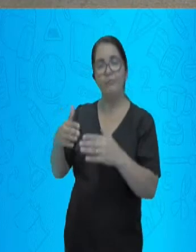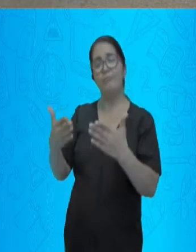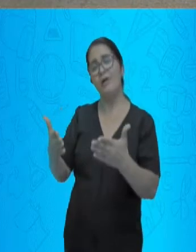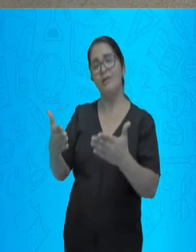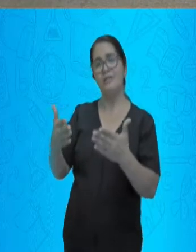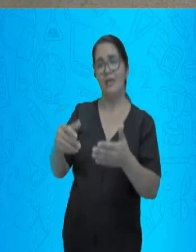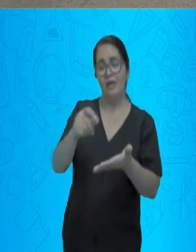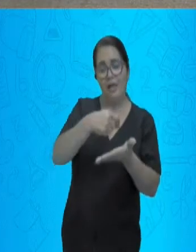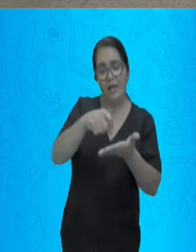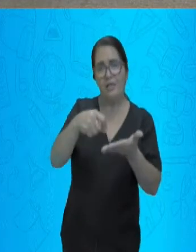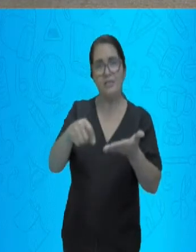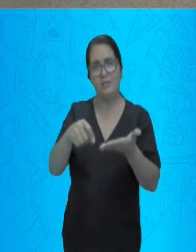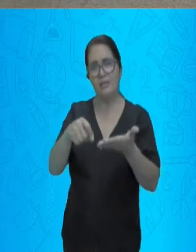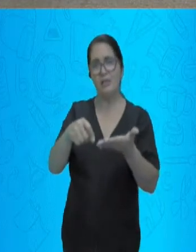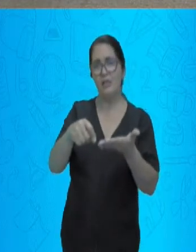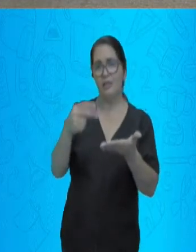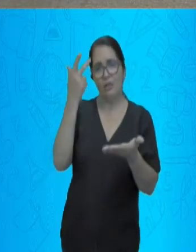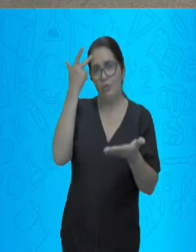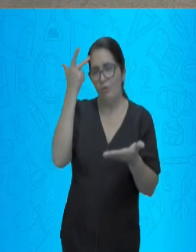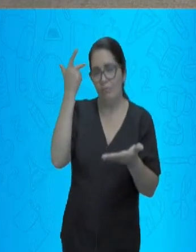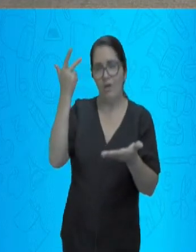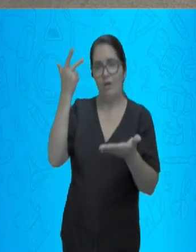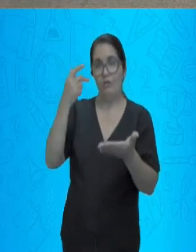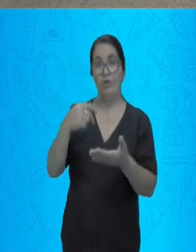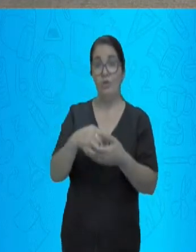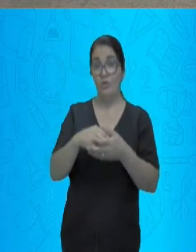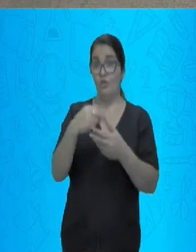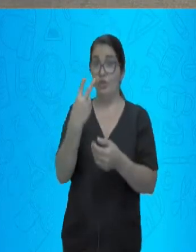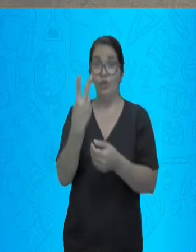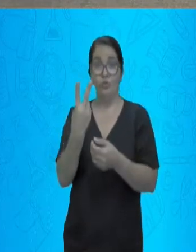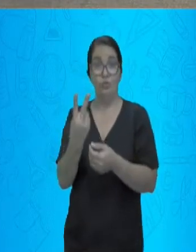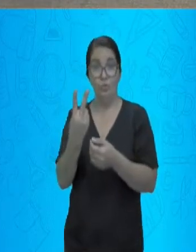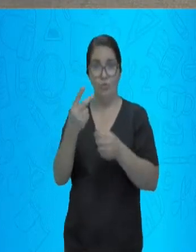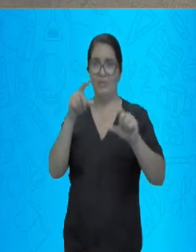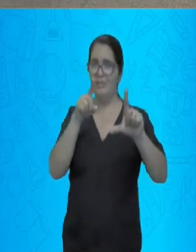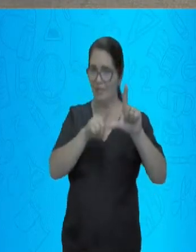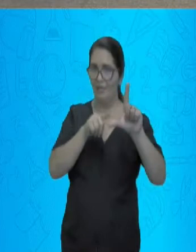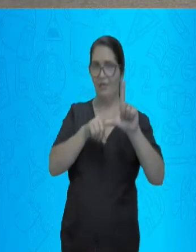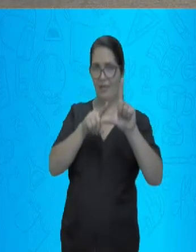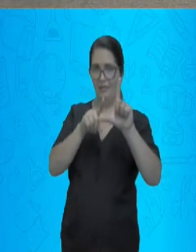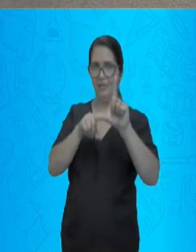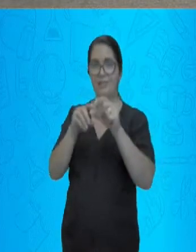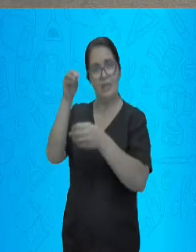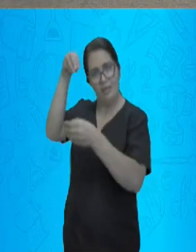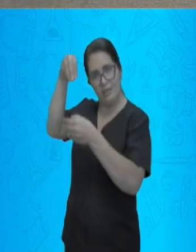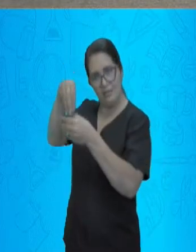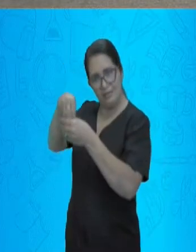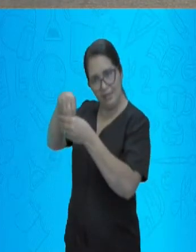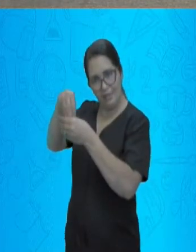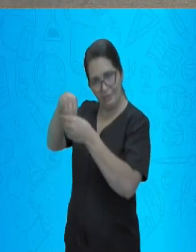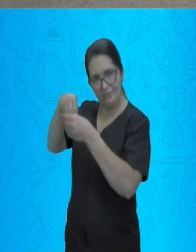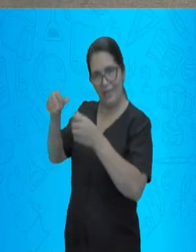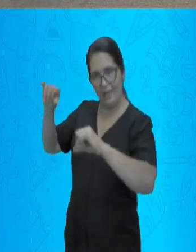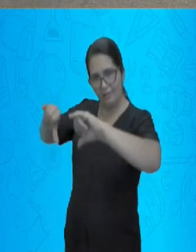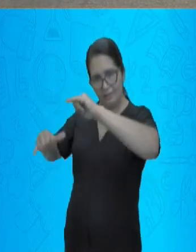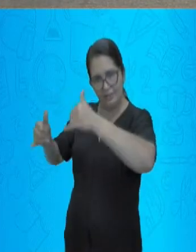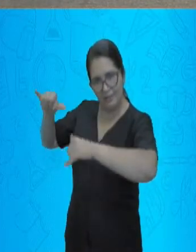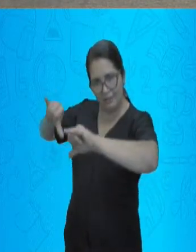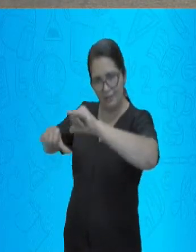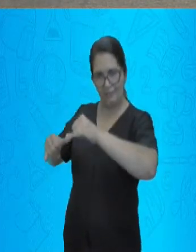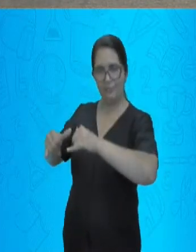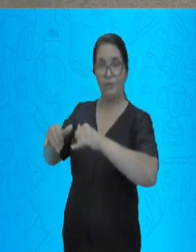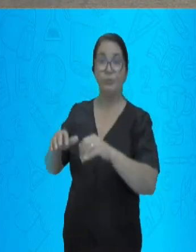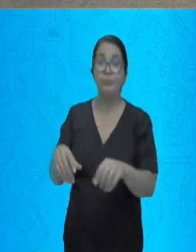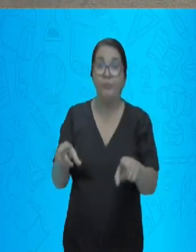2 letras. Nós falaremos disso depois. Então, Fe, ferro.